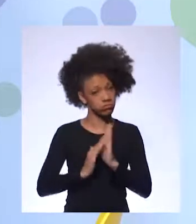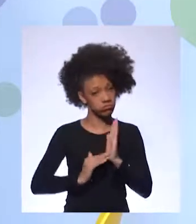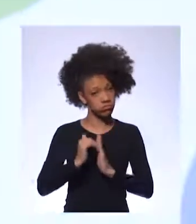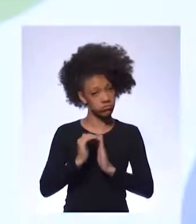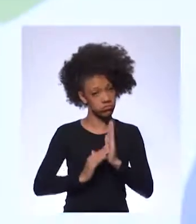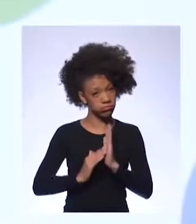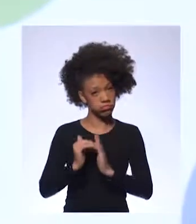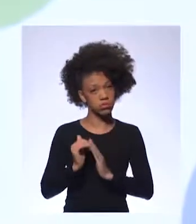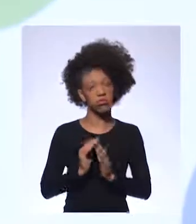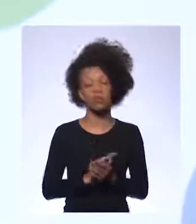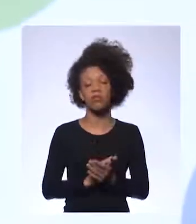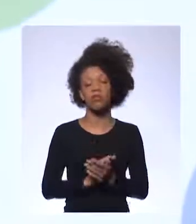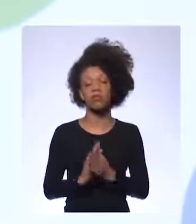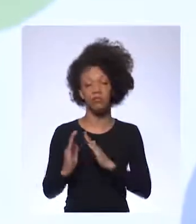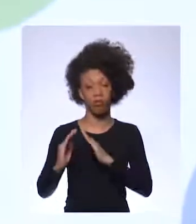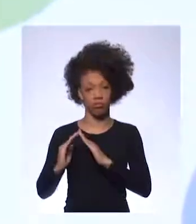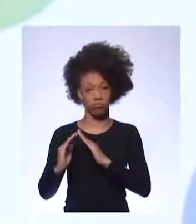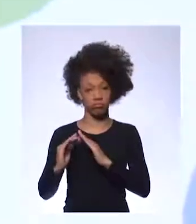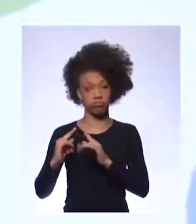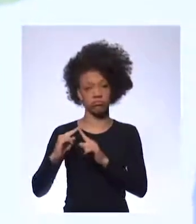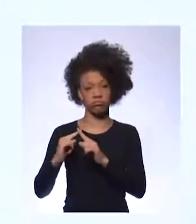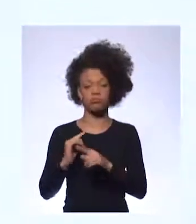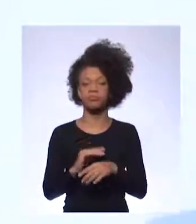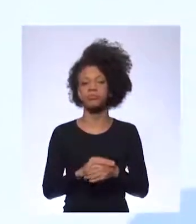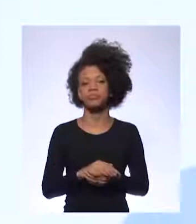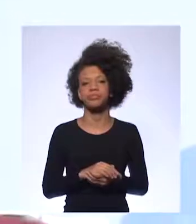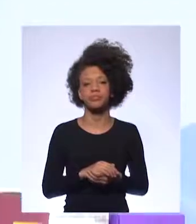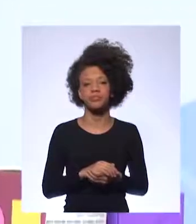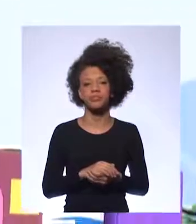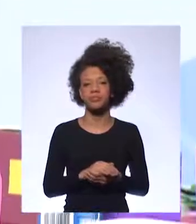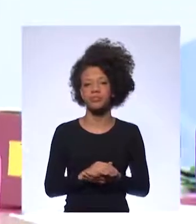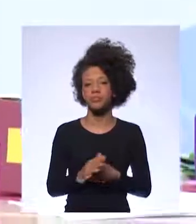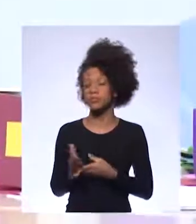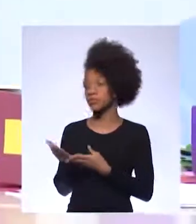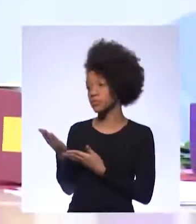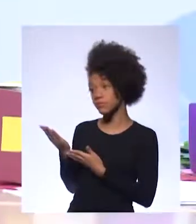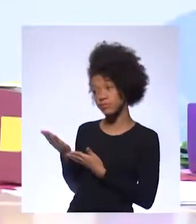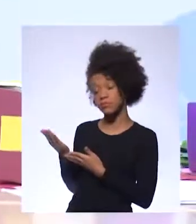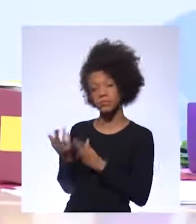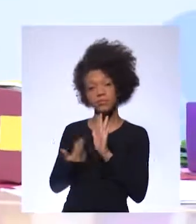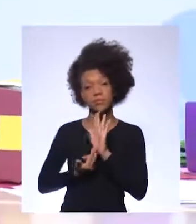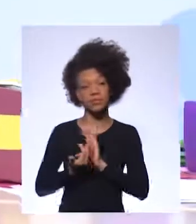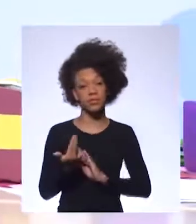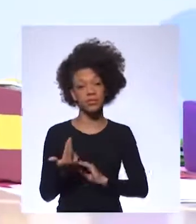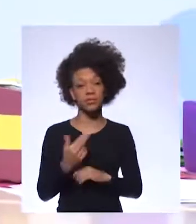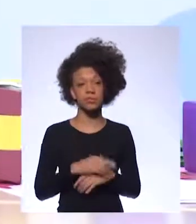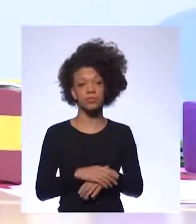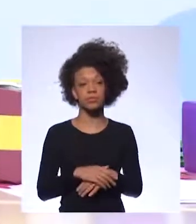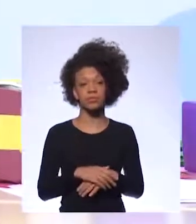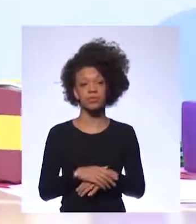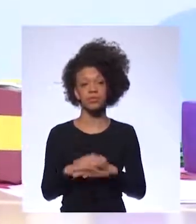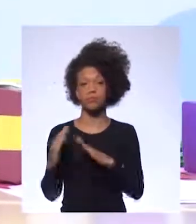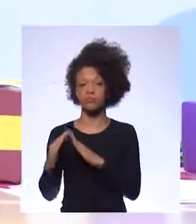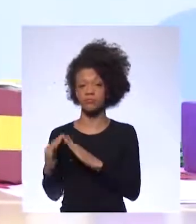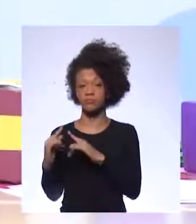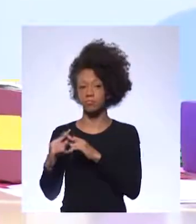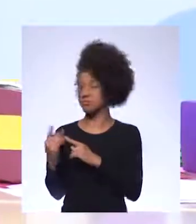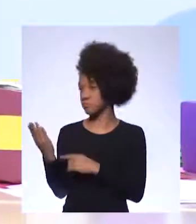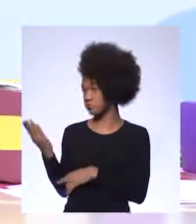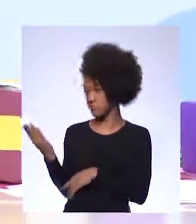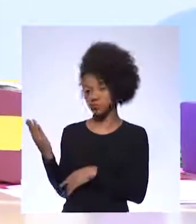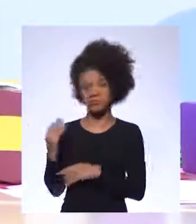quiser Oi e tá aqui ó turma é a representação da nossa igreja